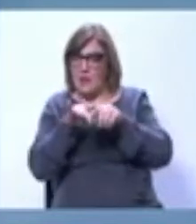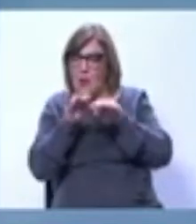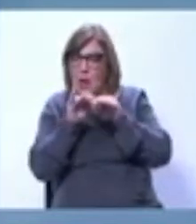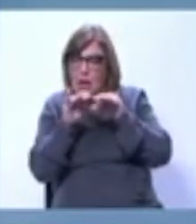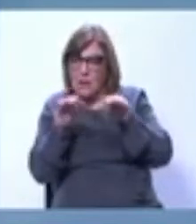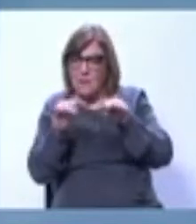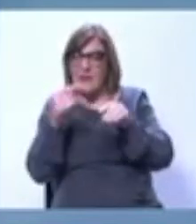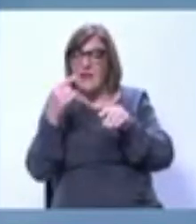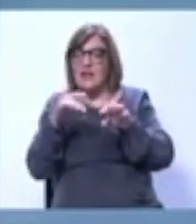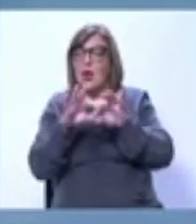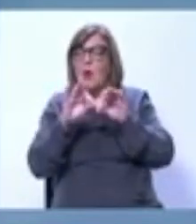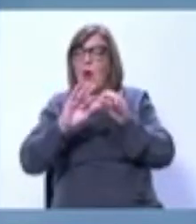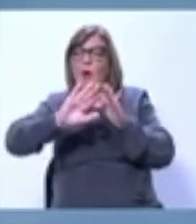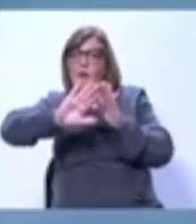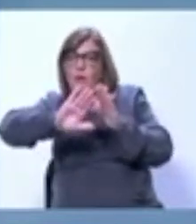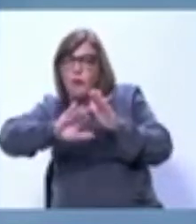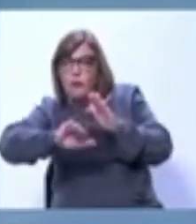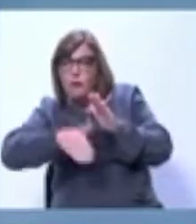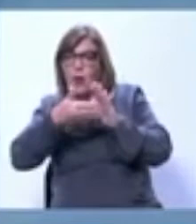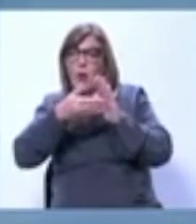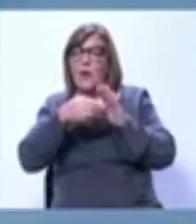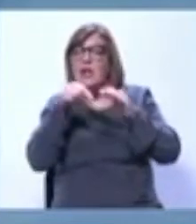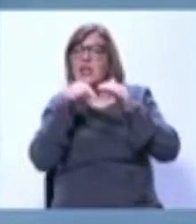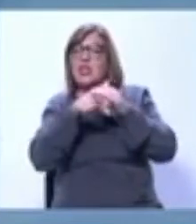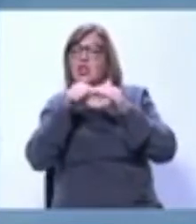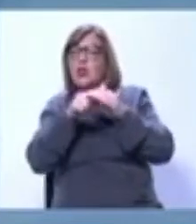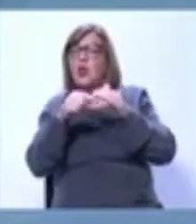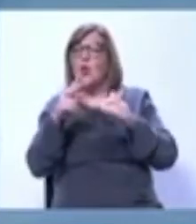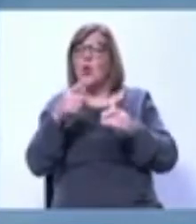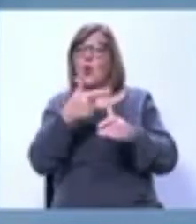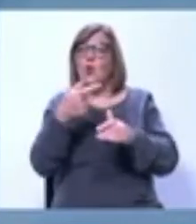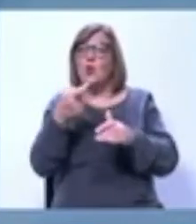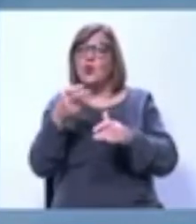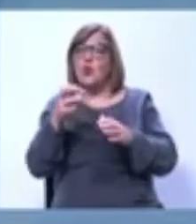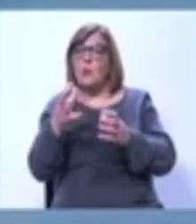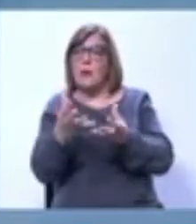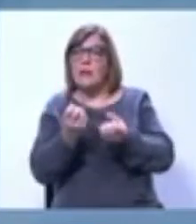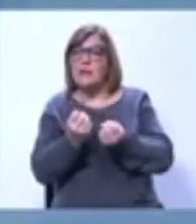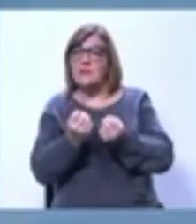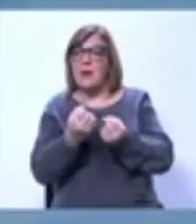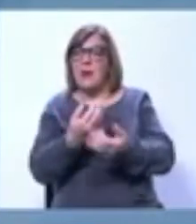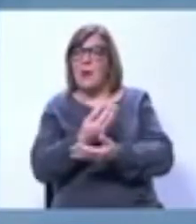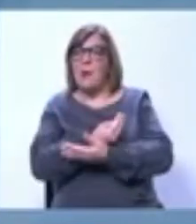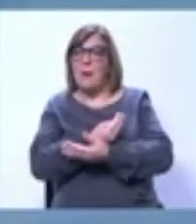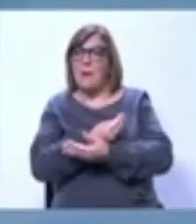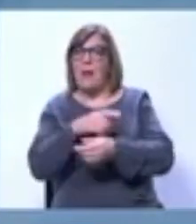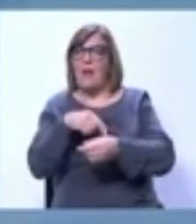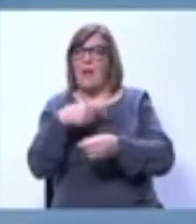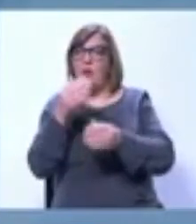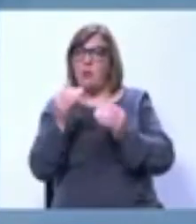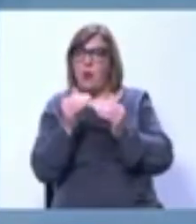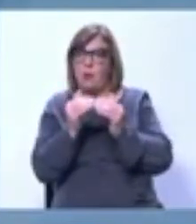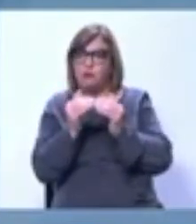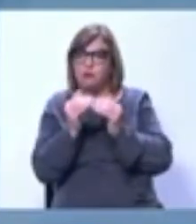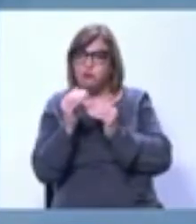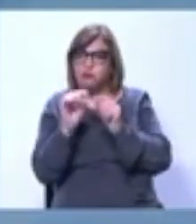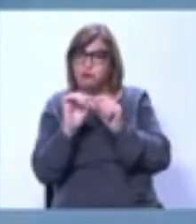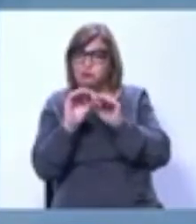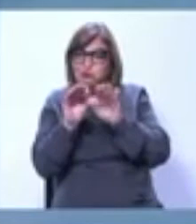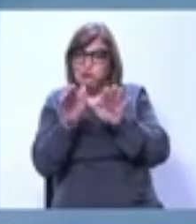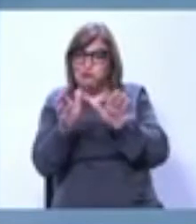como se fosse o forro que prepara o interior do útero para receber um bebé e esses pensamento depois numa fase mais